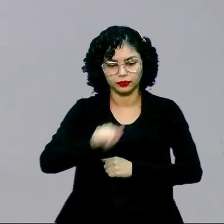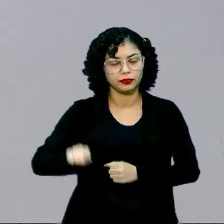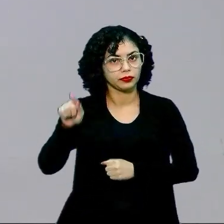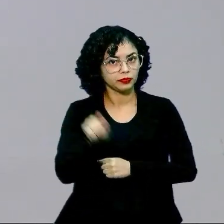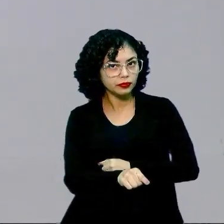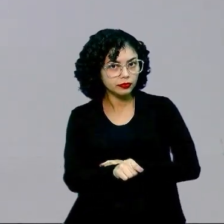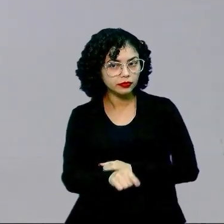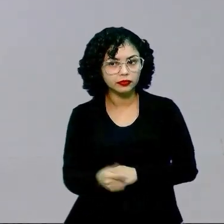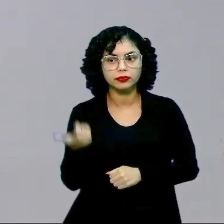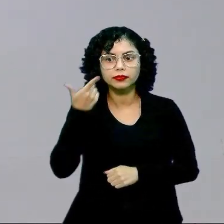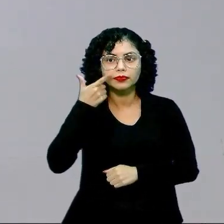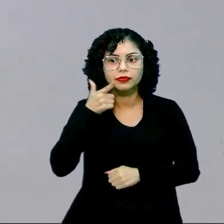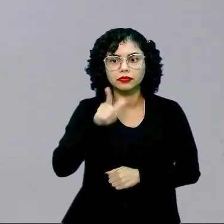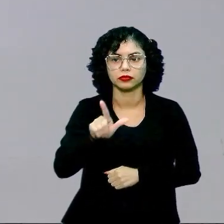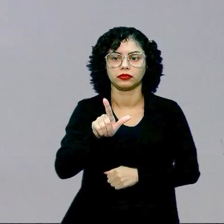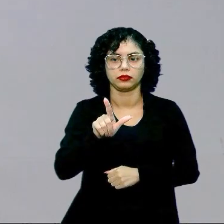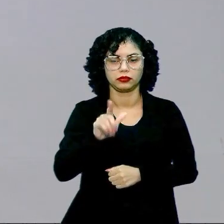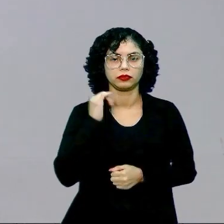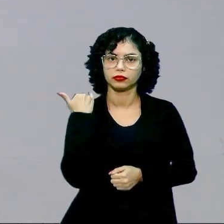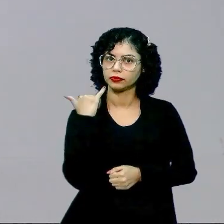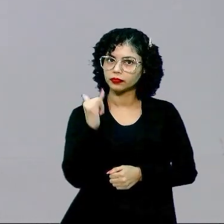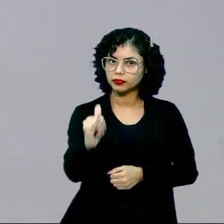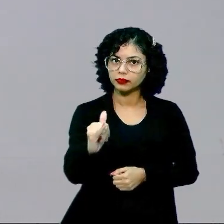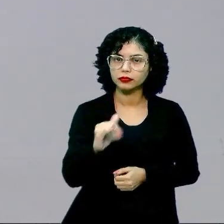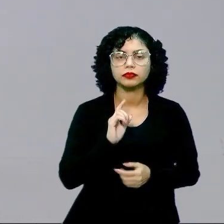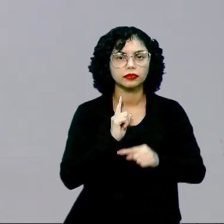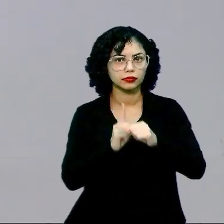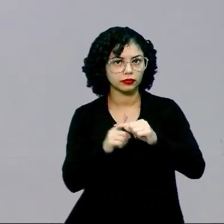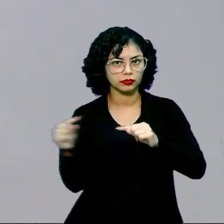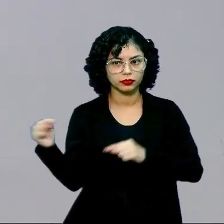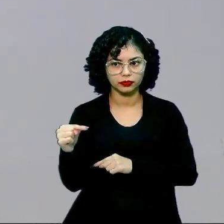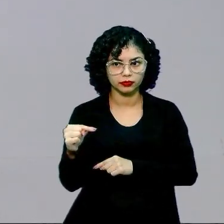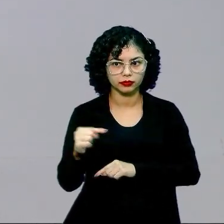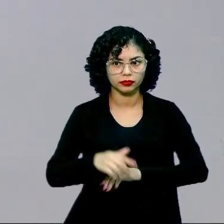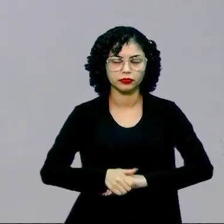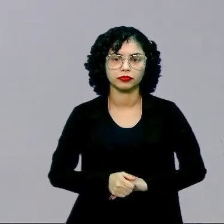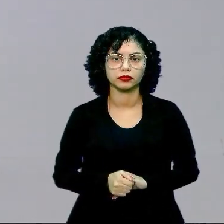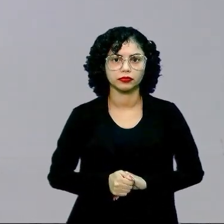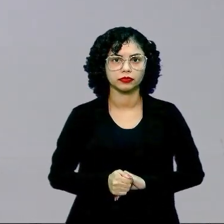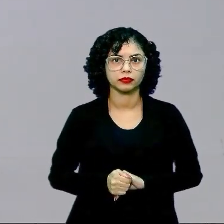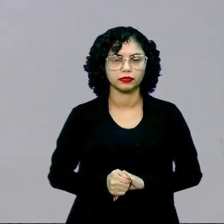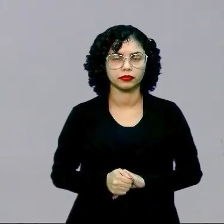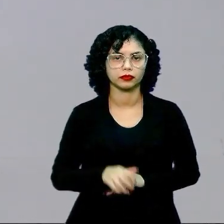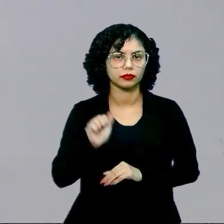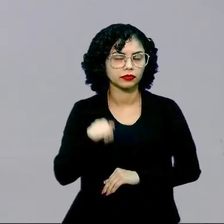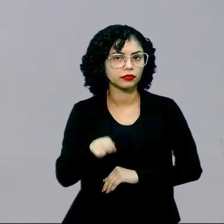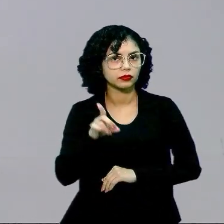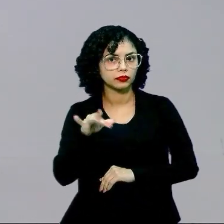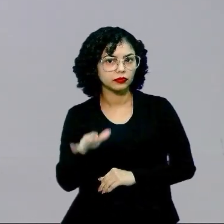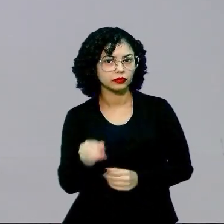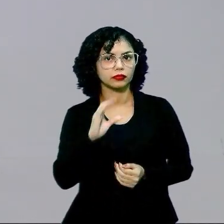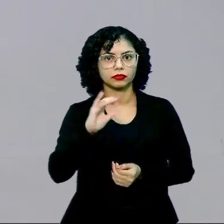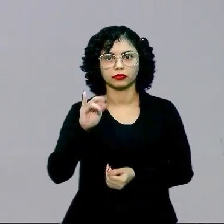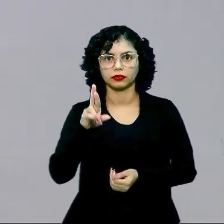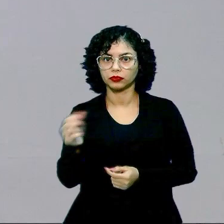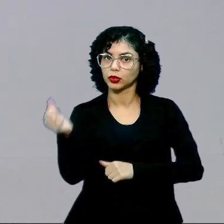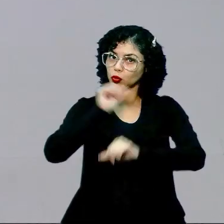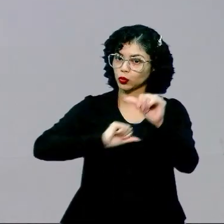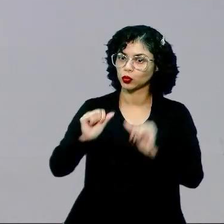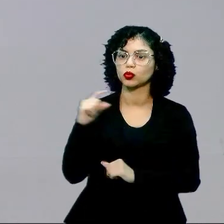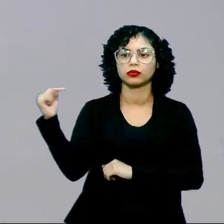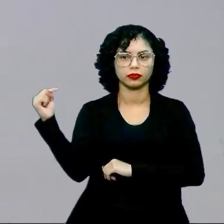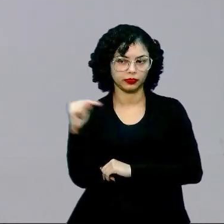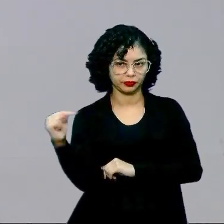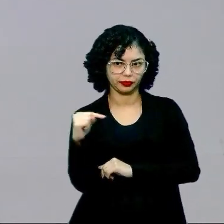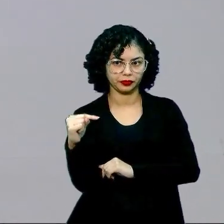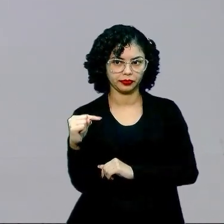neutro e ele ganhou elétrons, aí ele ficou com a carga negativa. Certinho? É ânion. E o que é cátion? É o oposto, é